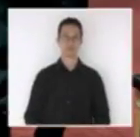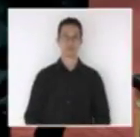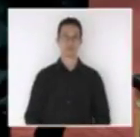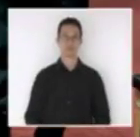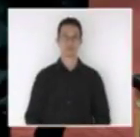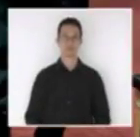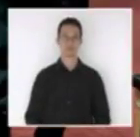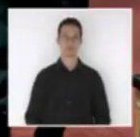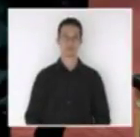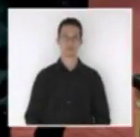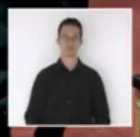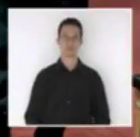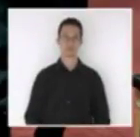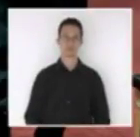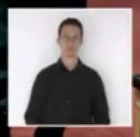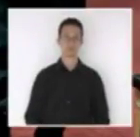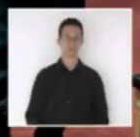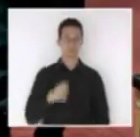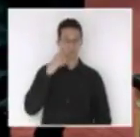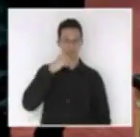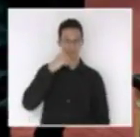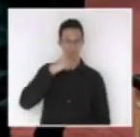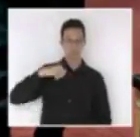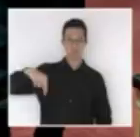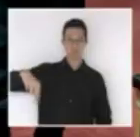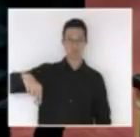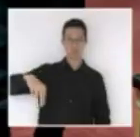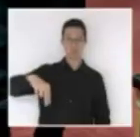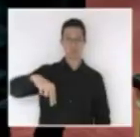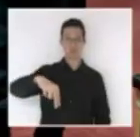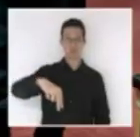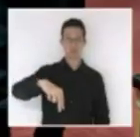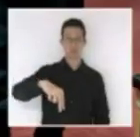fechou na pobre mocinha, que caiu